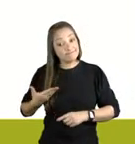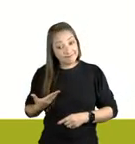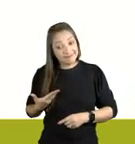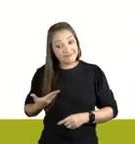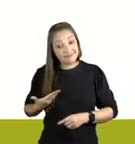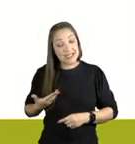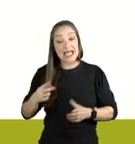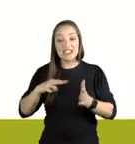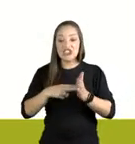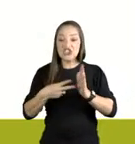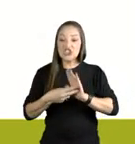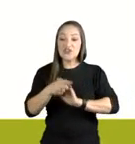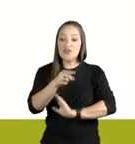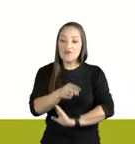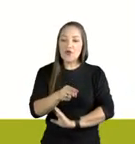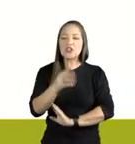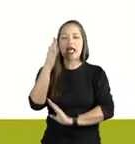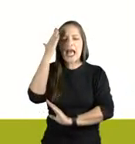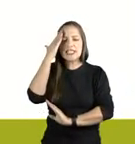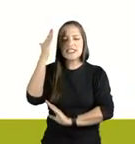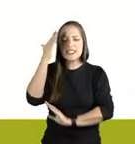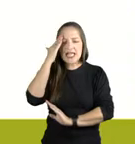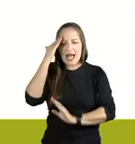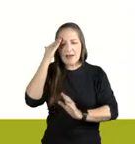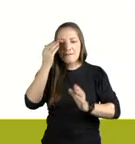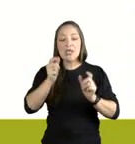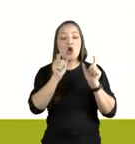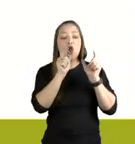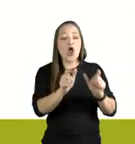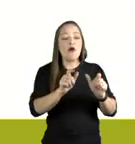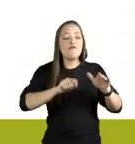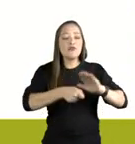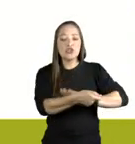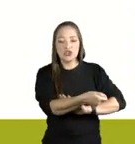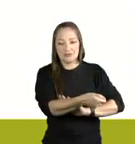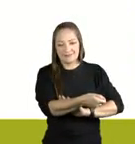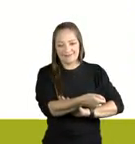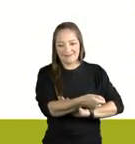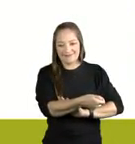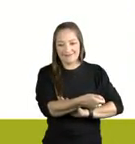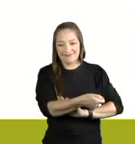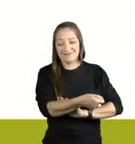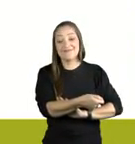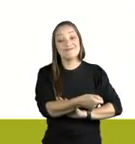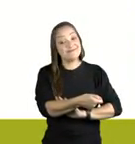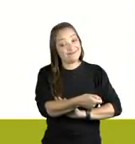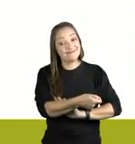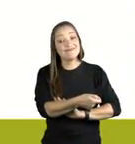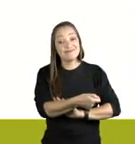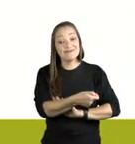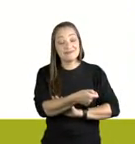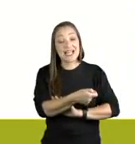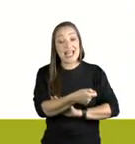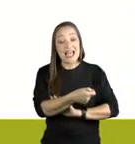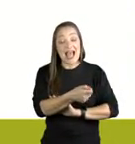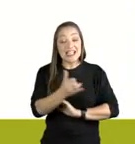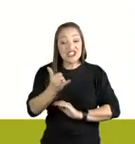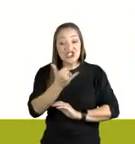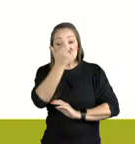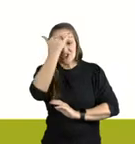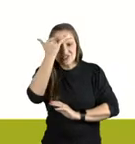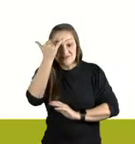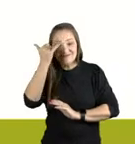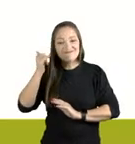está sabendo onde está investindo, a chance de você tomar um golpe é muito baixa, né? E, segundo, você